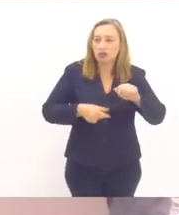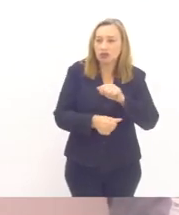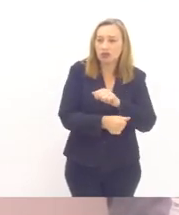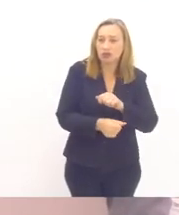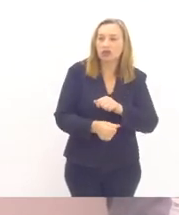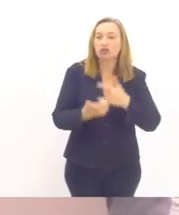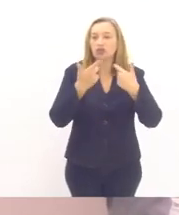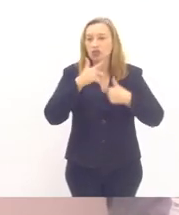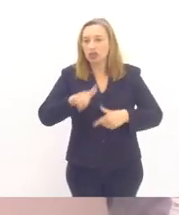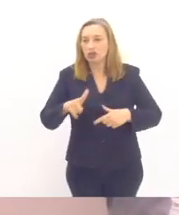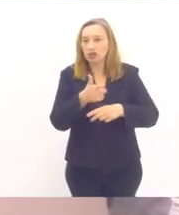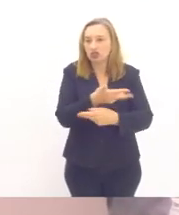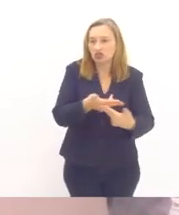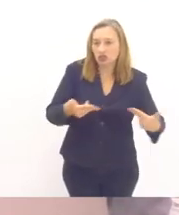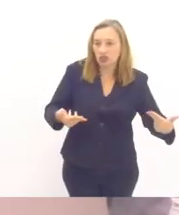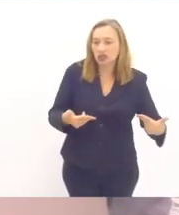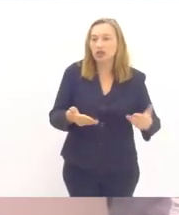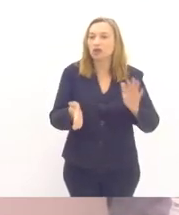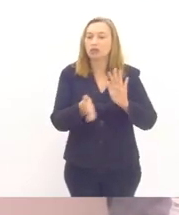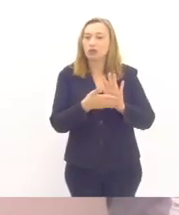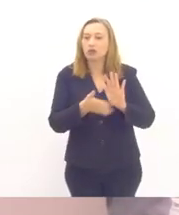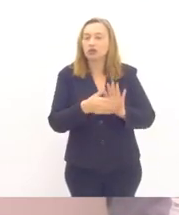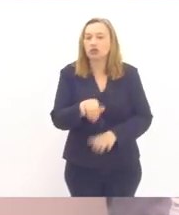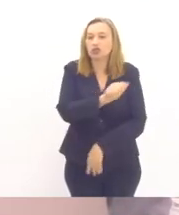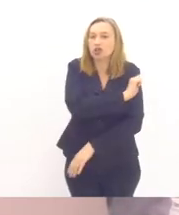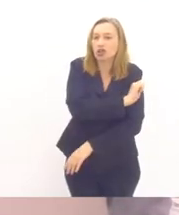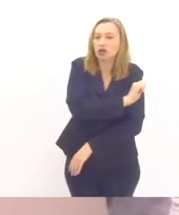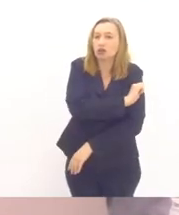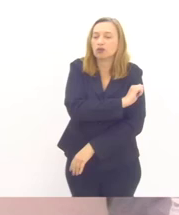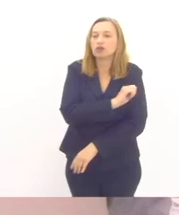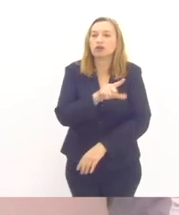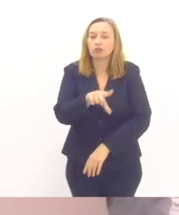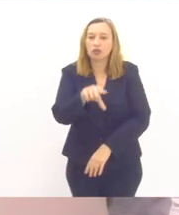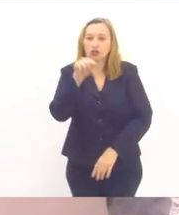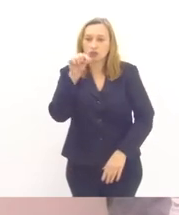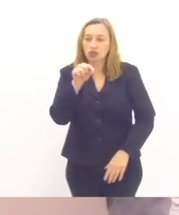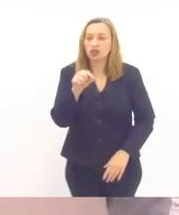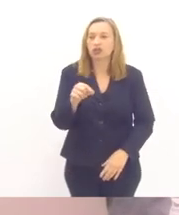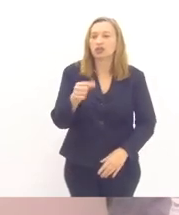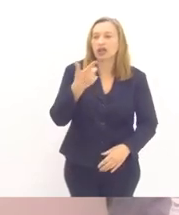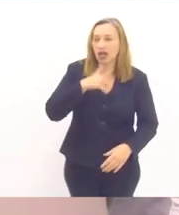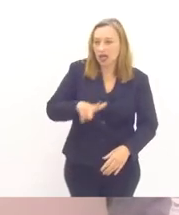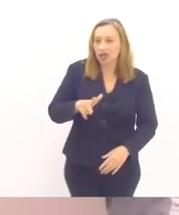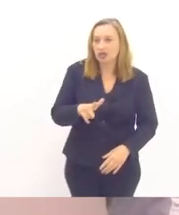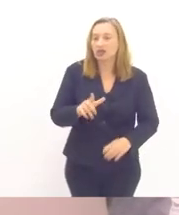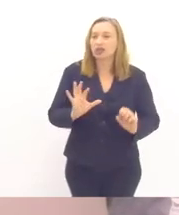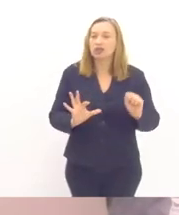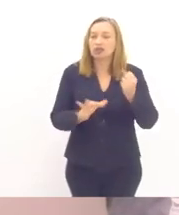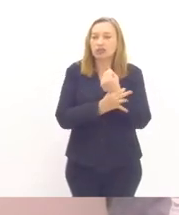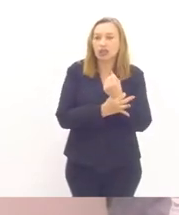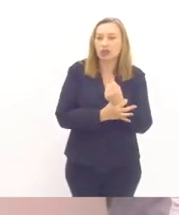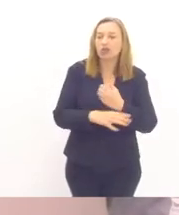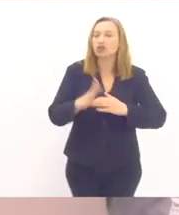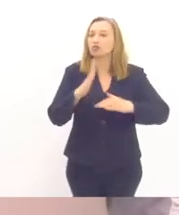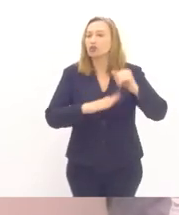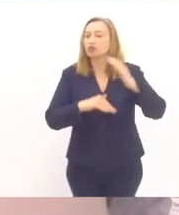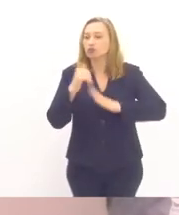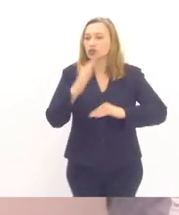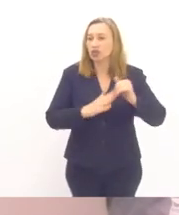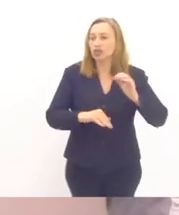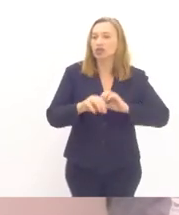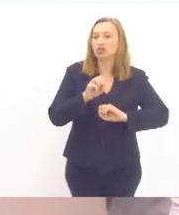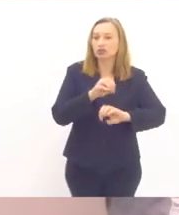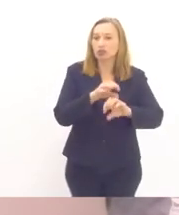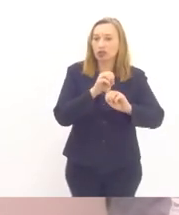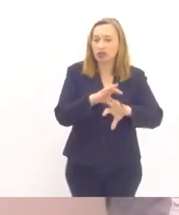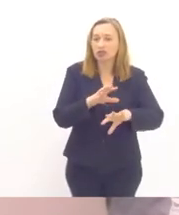plurilíngue, proporcionar aos alunos a liberdade de escolha pela língua estudada, assegurar aos profissionais de educação a regência e atuação junto à disciplina